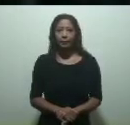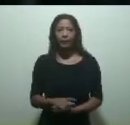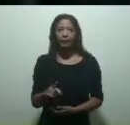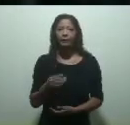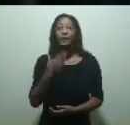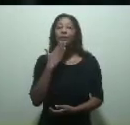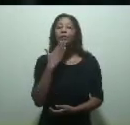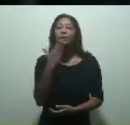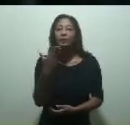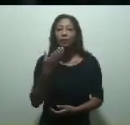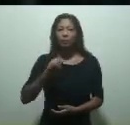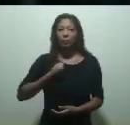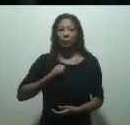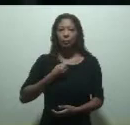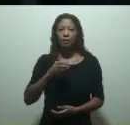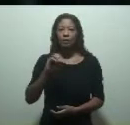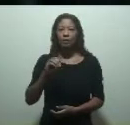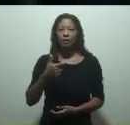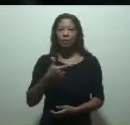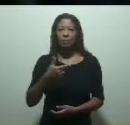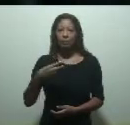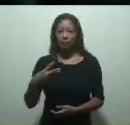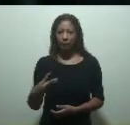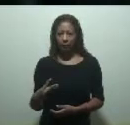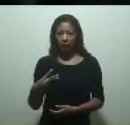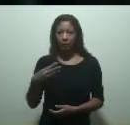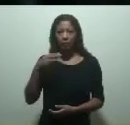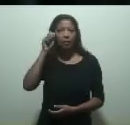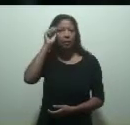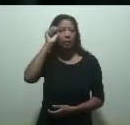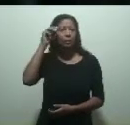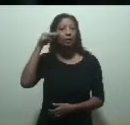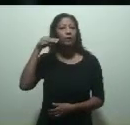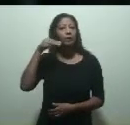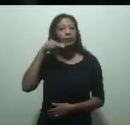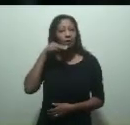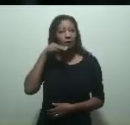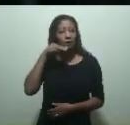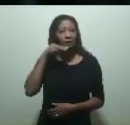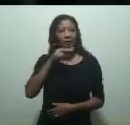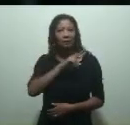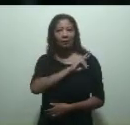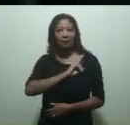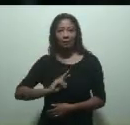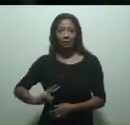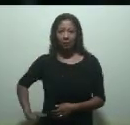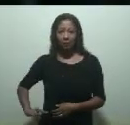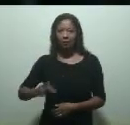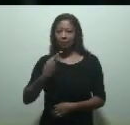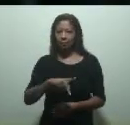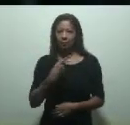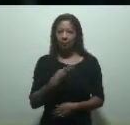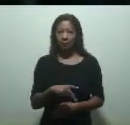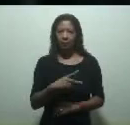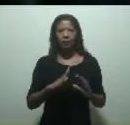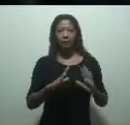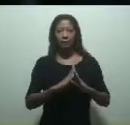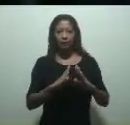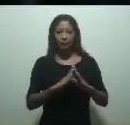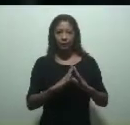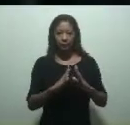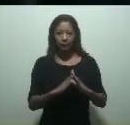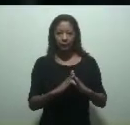Indicação número 023-2020. Ana Michele de Farias Cabral, vereadora com assento nesta Casa